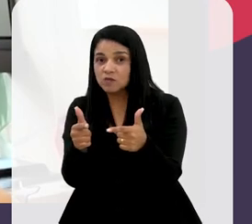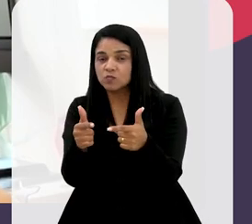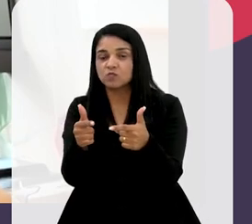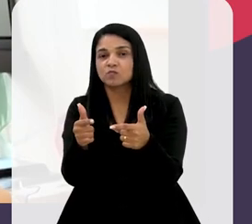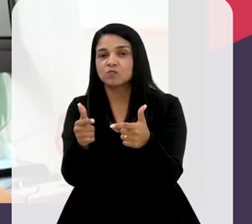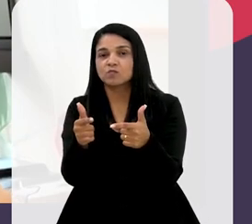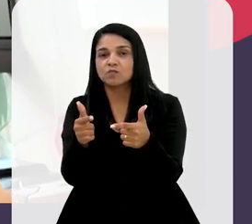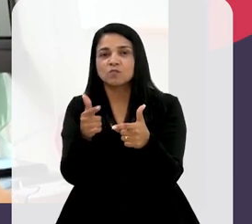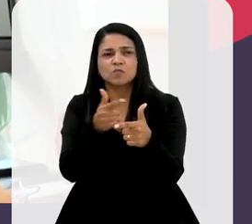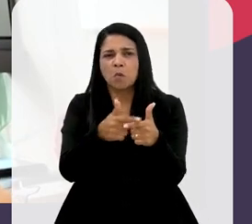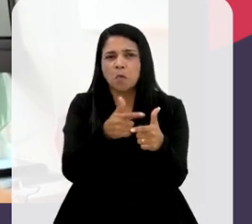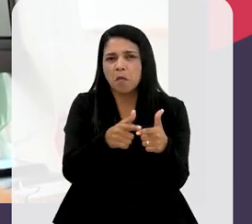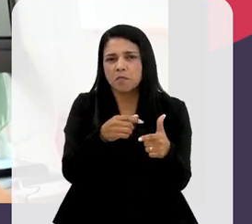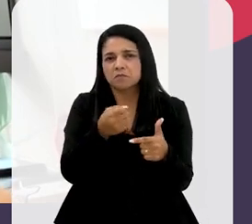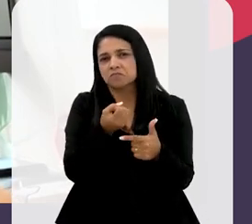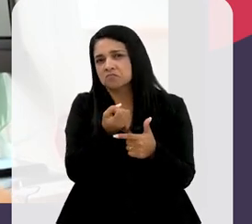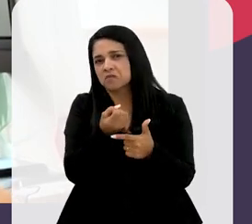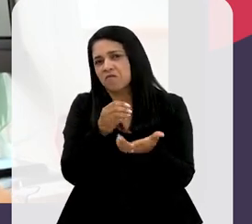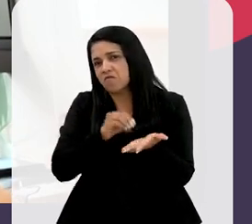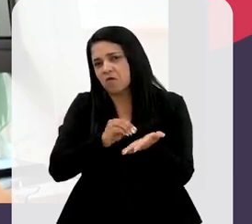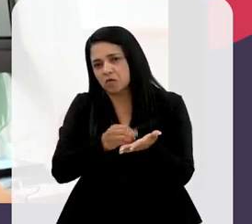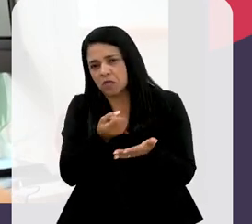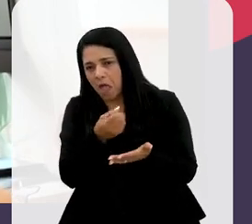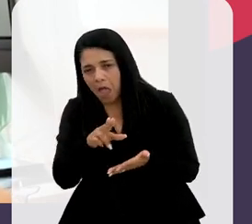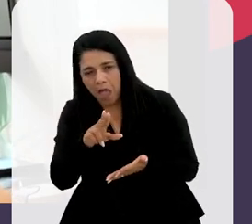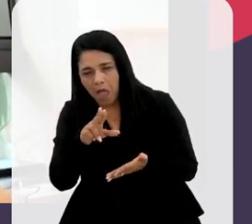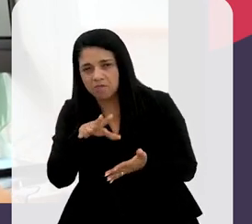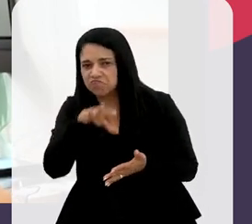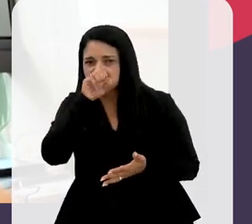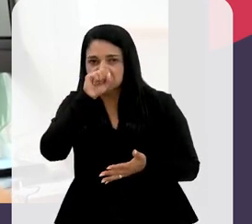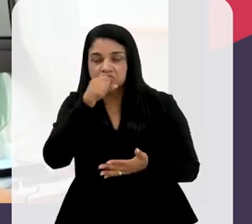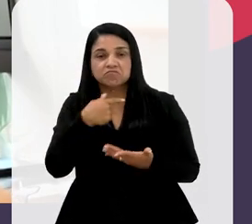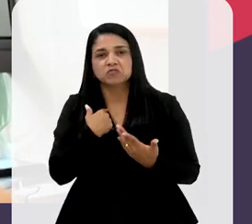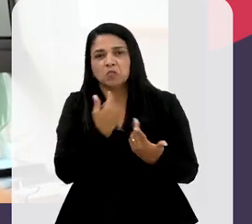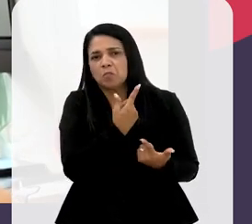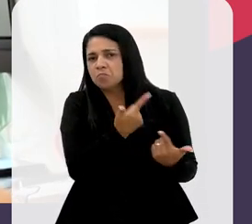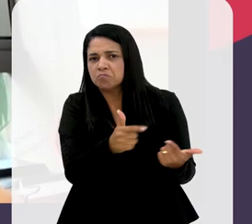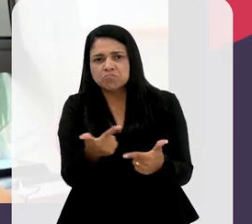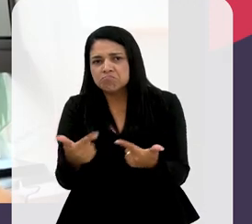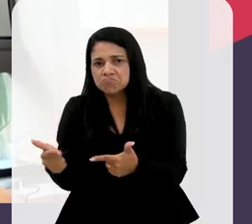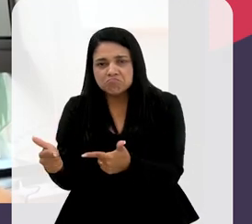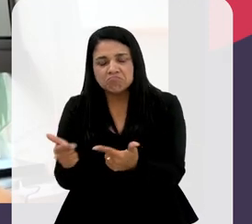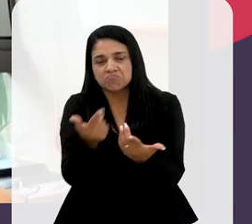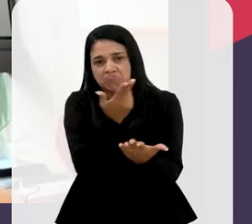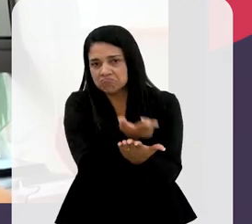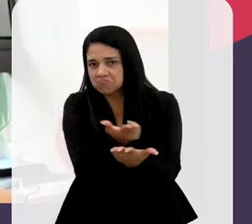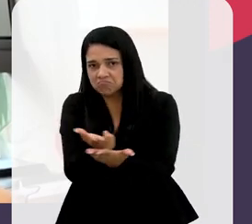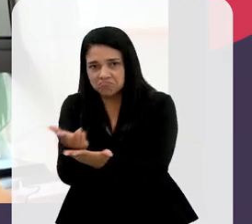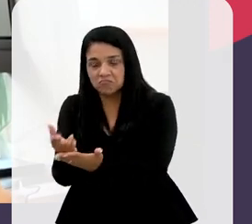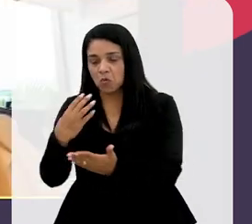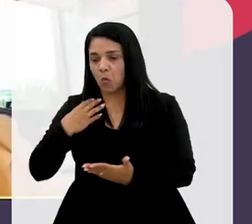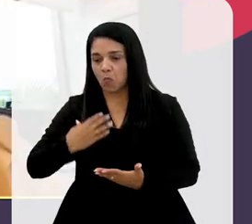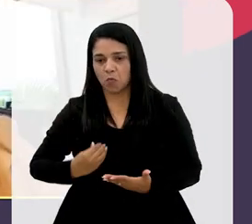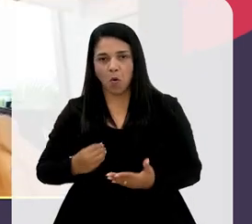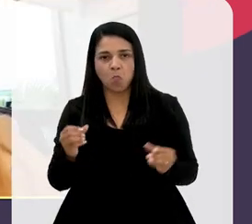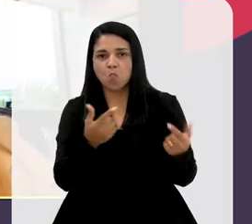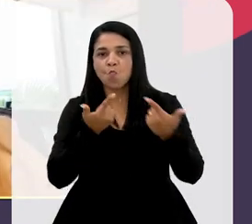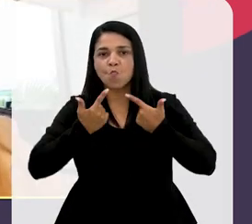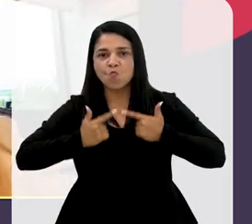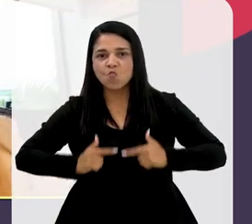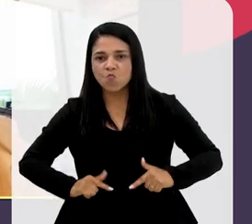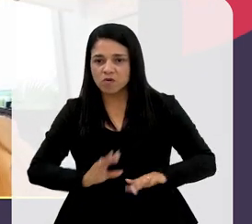que não teve nenhum comprometimento de respiratório, não precisou de oxigênio, não precisou ser internado, o pulmão não